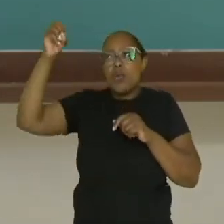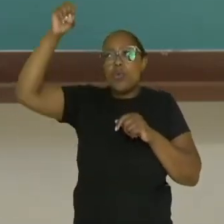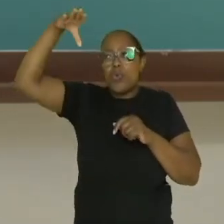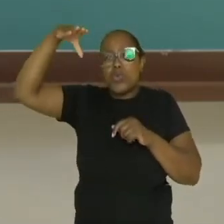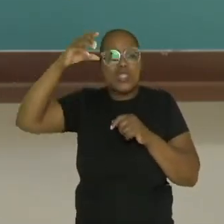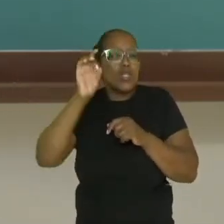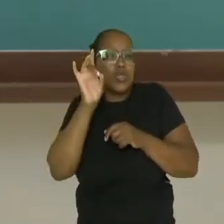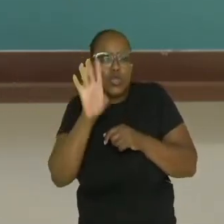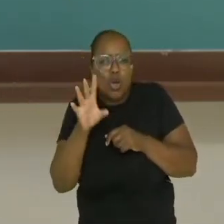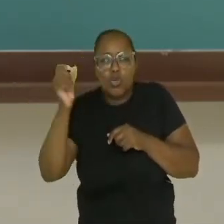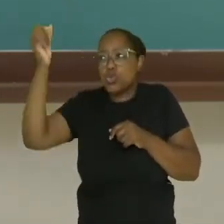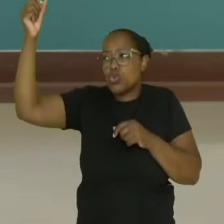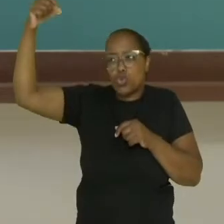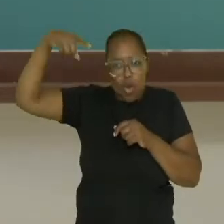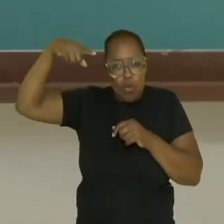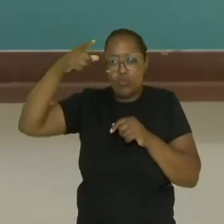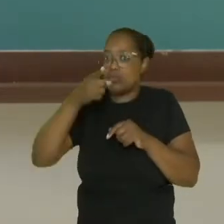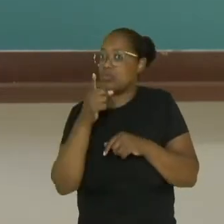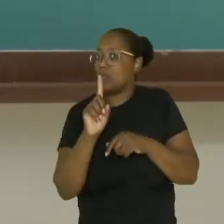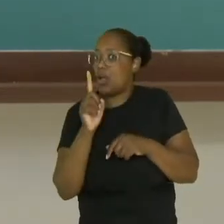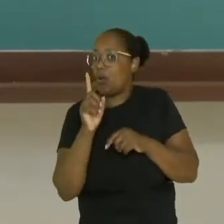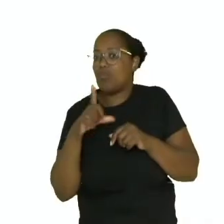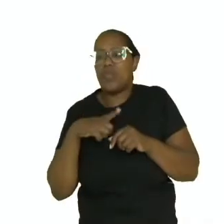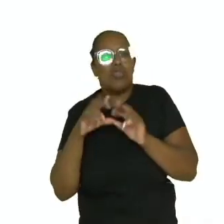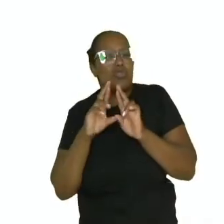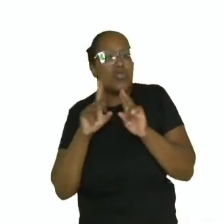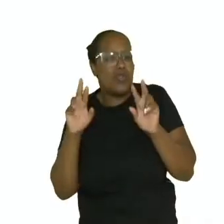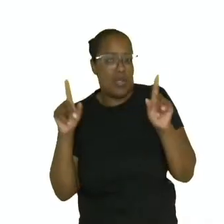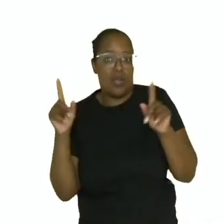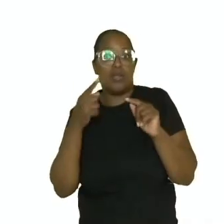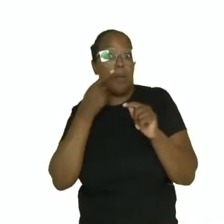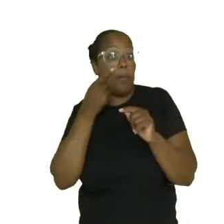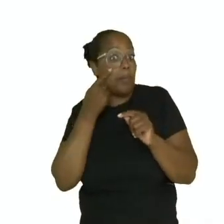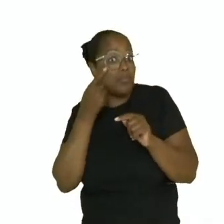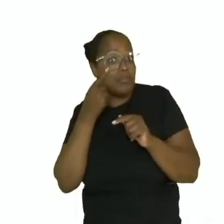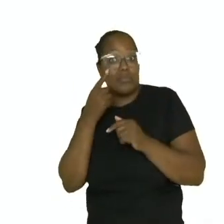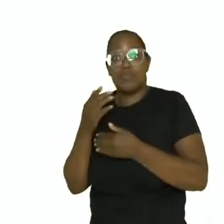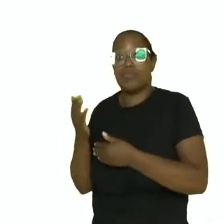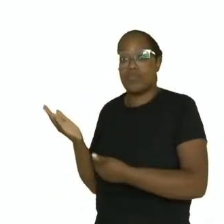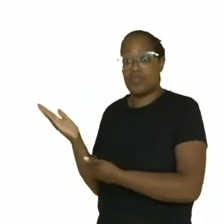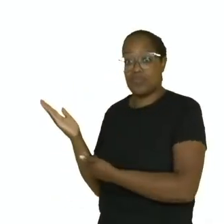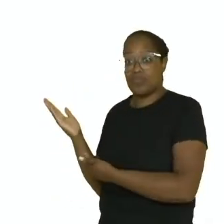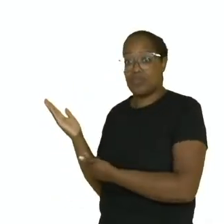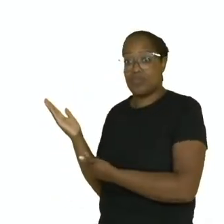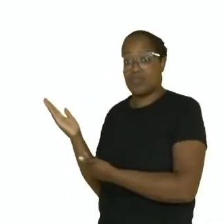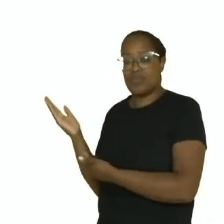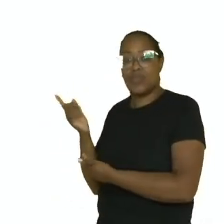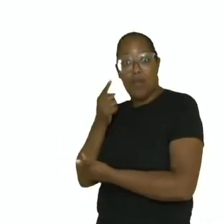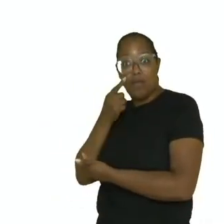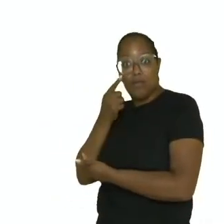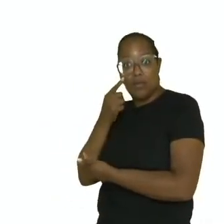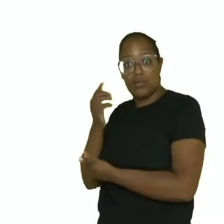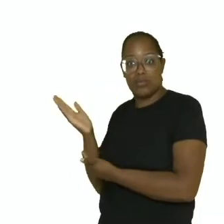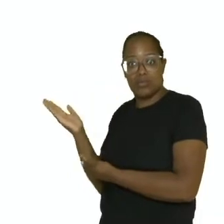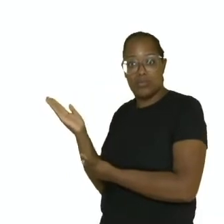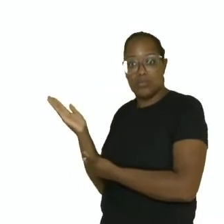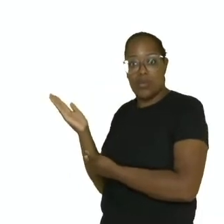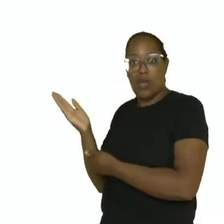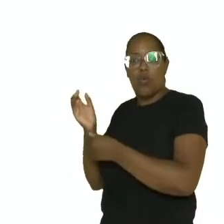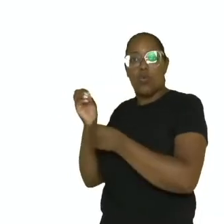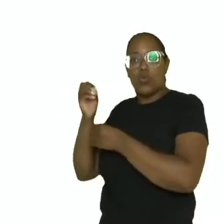Ou existem outros tipos de luzes? Então, olha, observe esta imagem, olha lá, ó, o